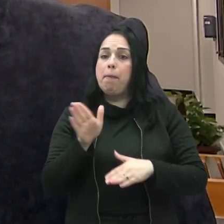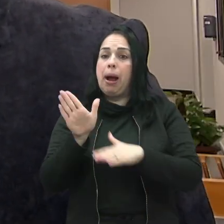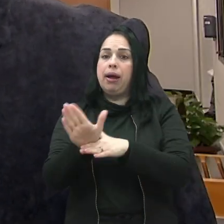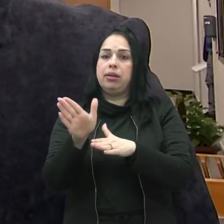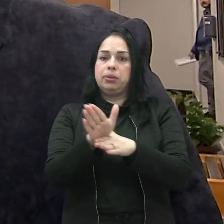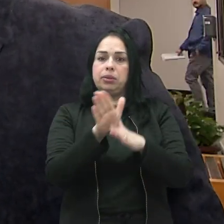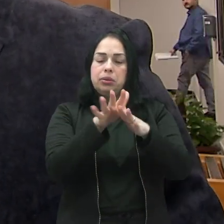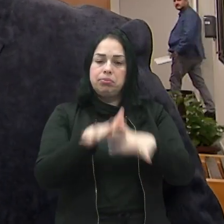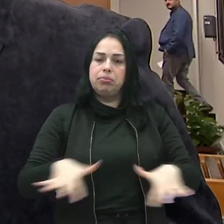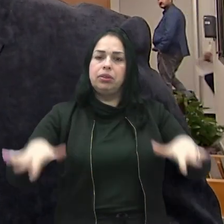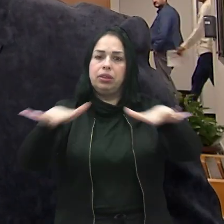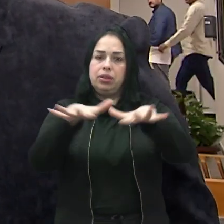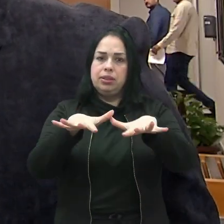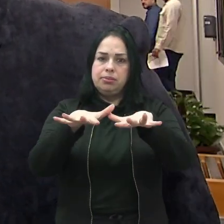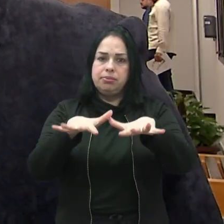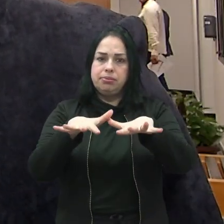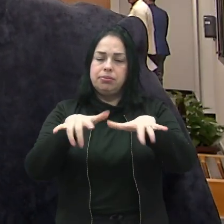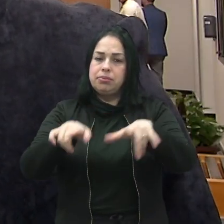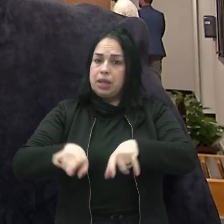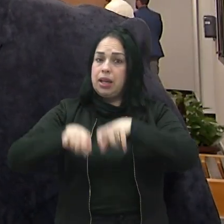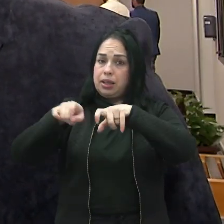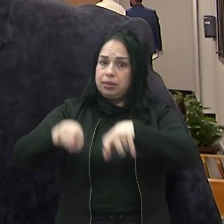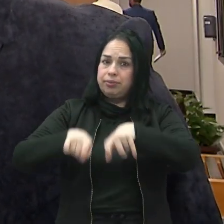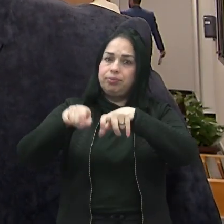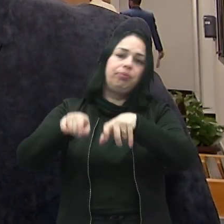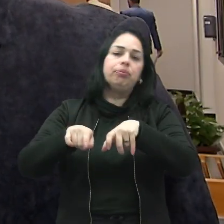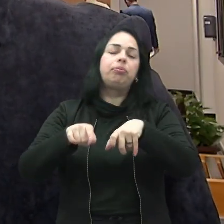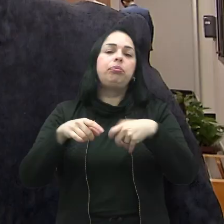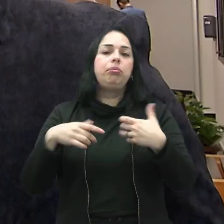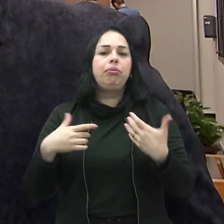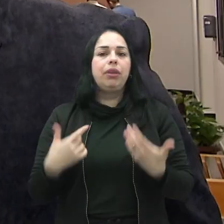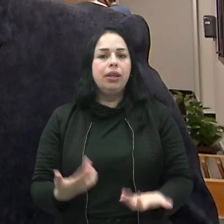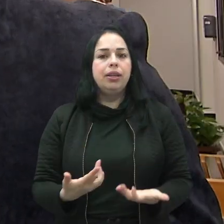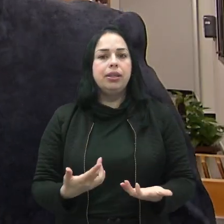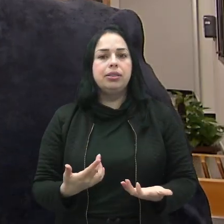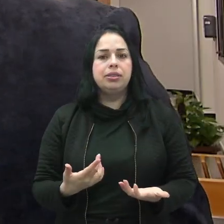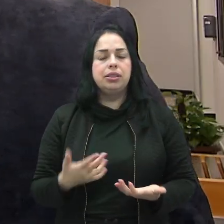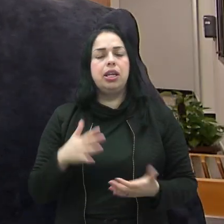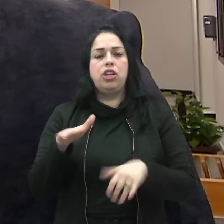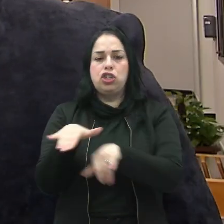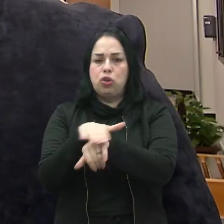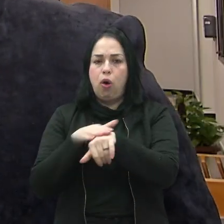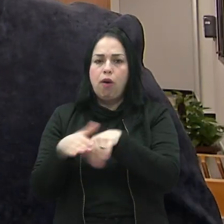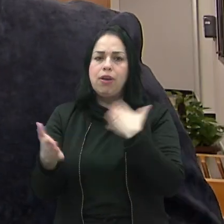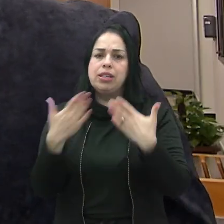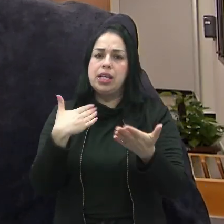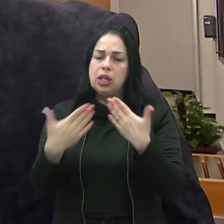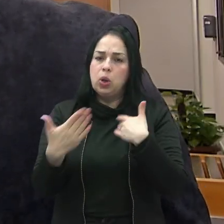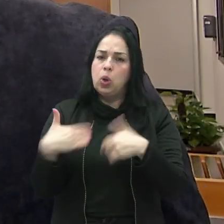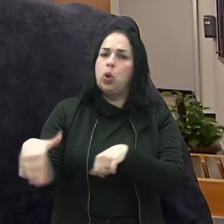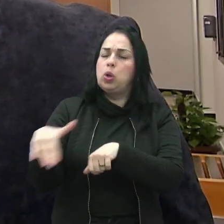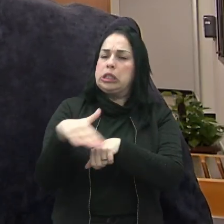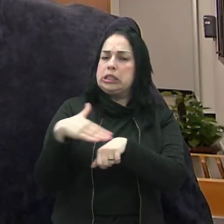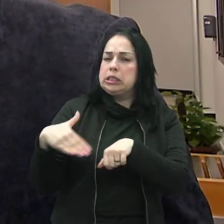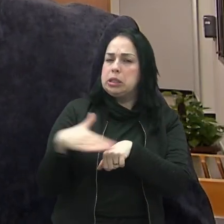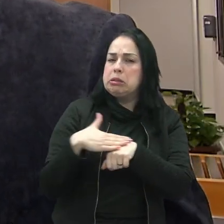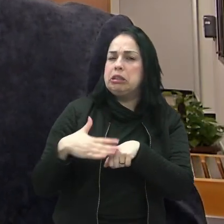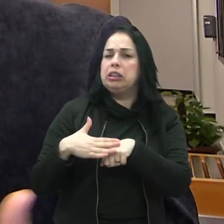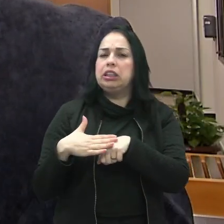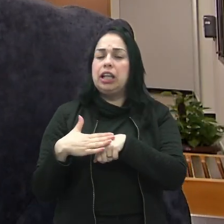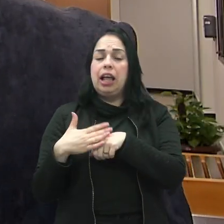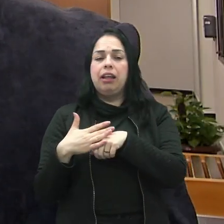produtor rural, né, para a região rural da nossa cidade, e a gente, através dessa conversa, desse